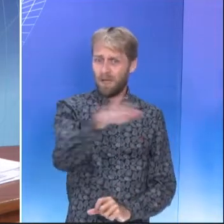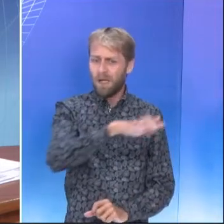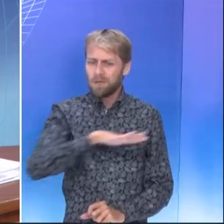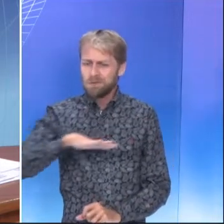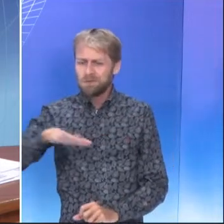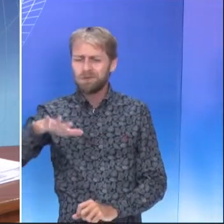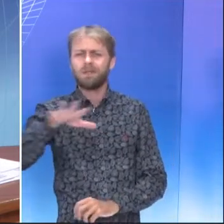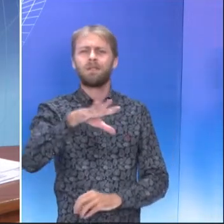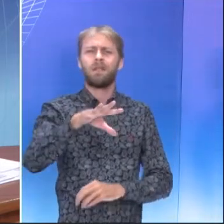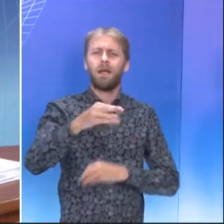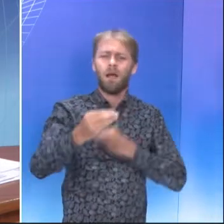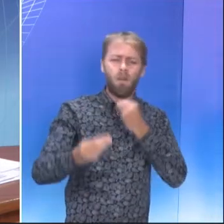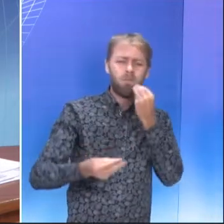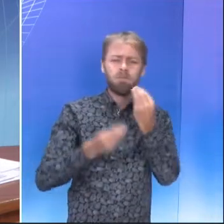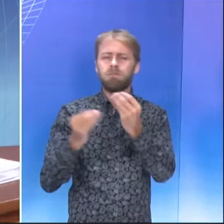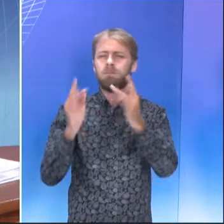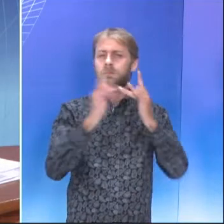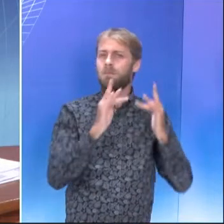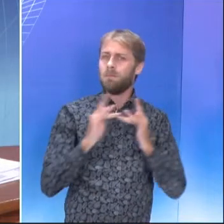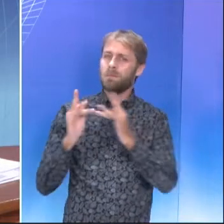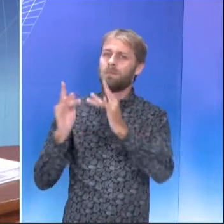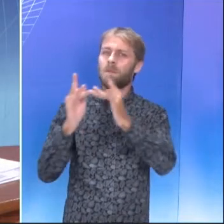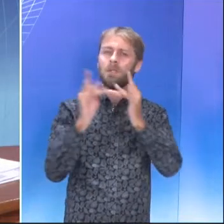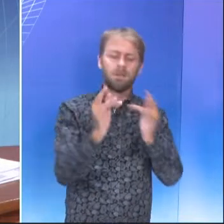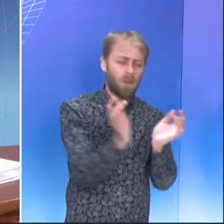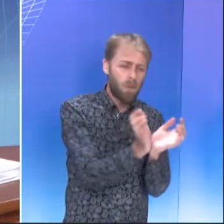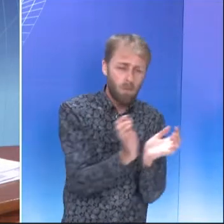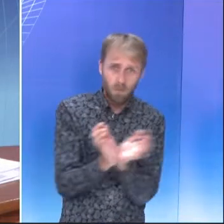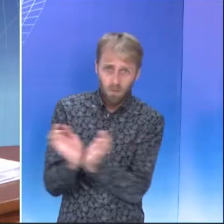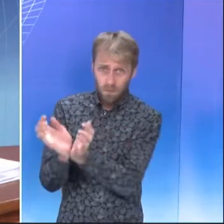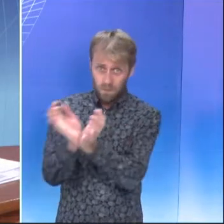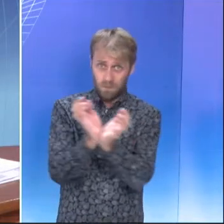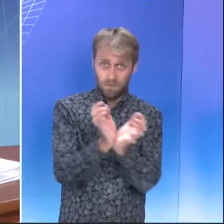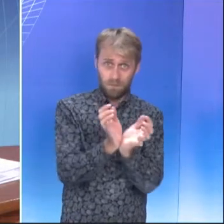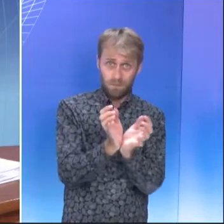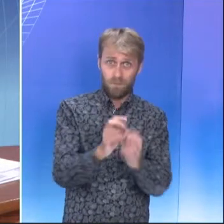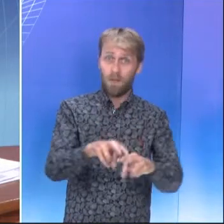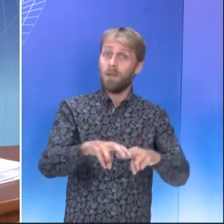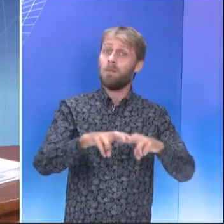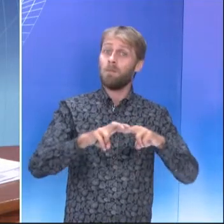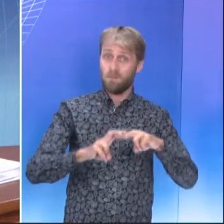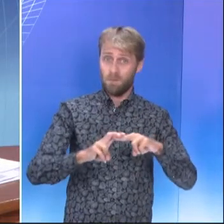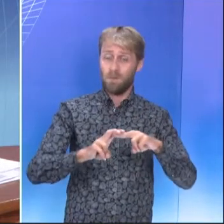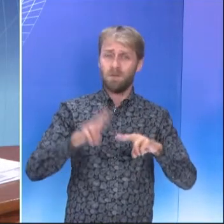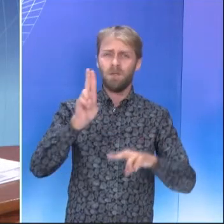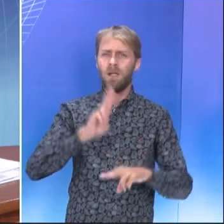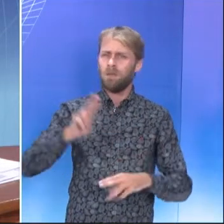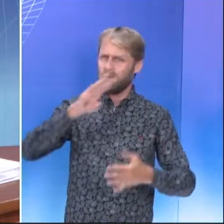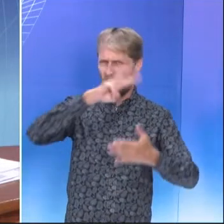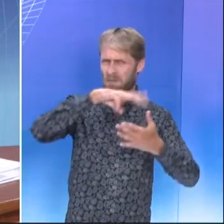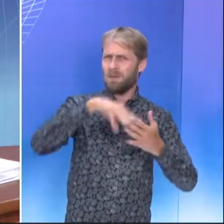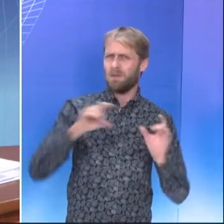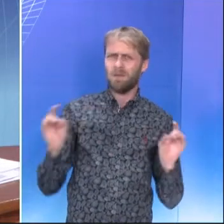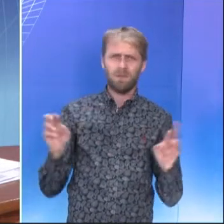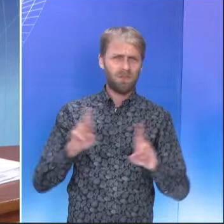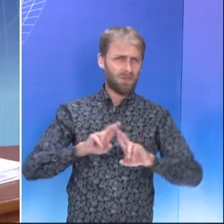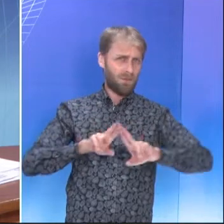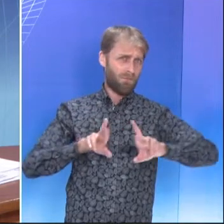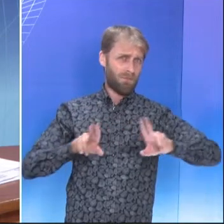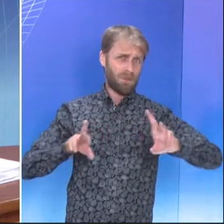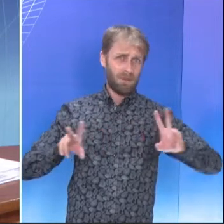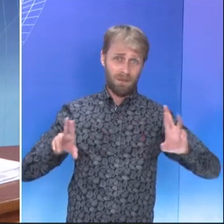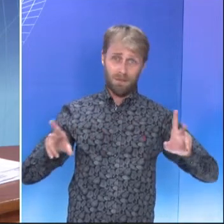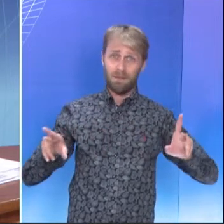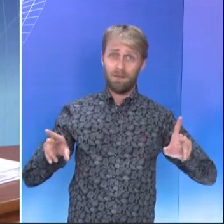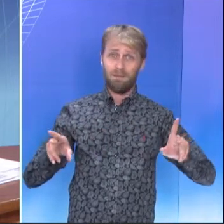eles se relacionam em sociedade, em comunidade, e para isso ela se utiliza de várias metodologias científicas,